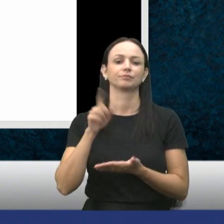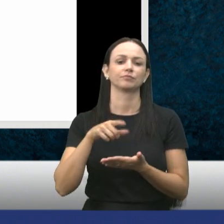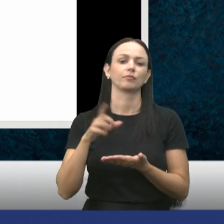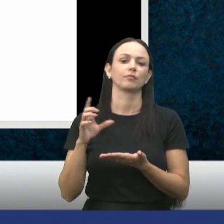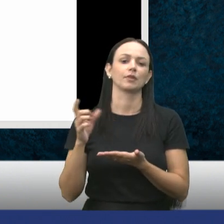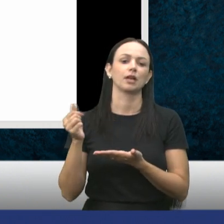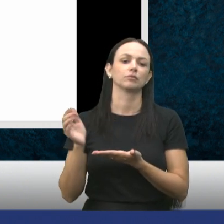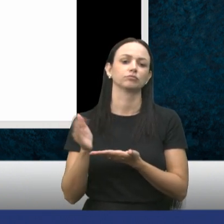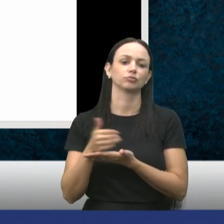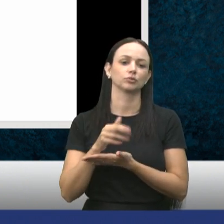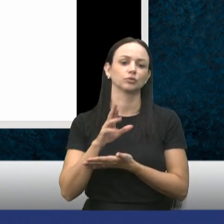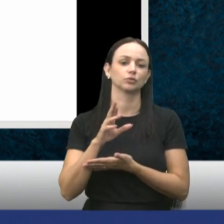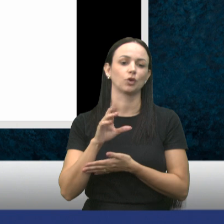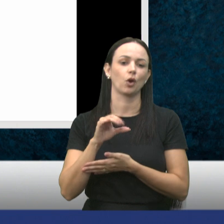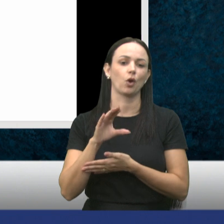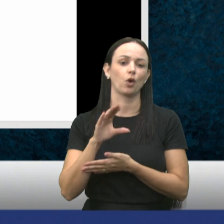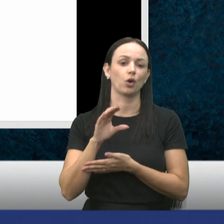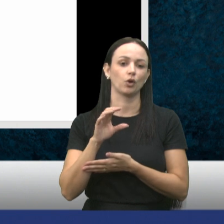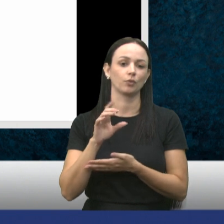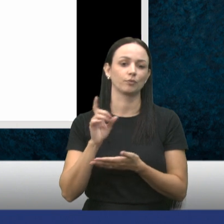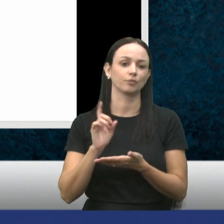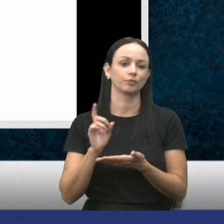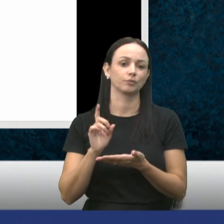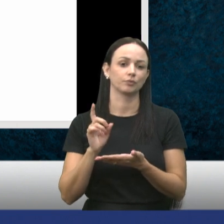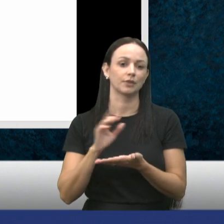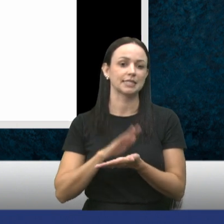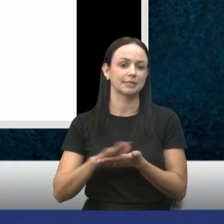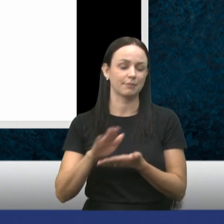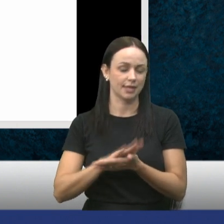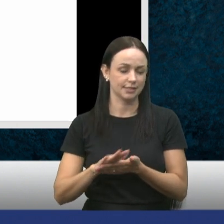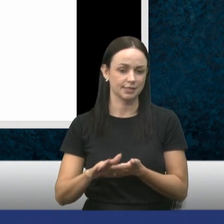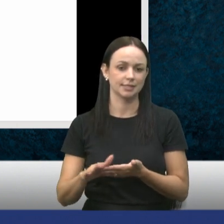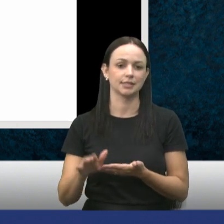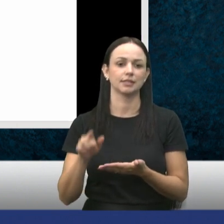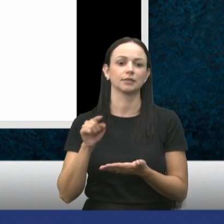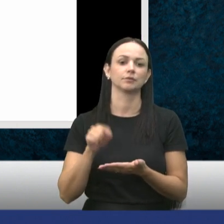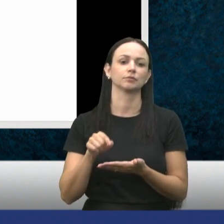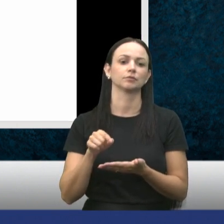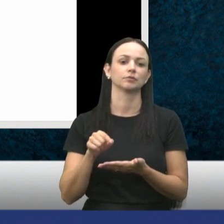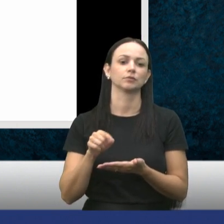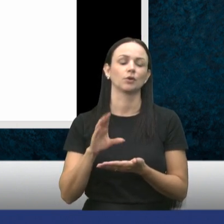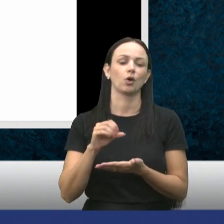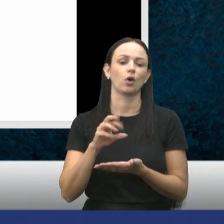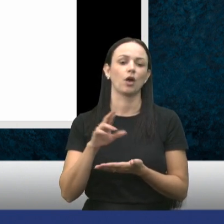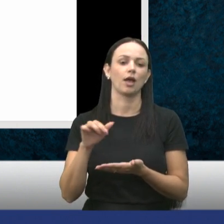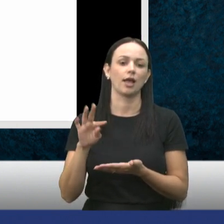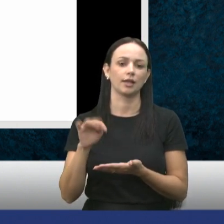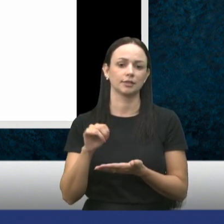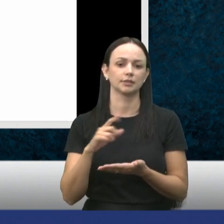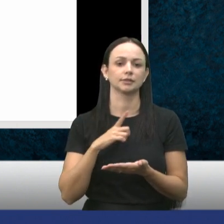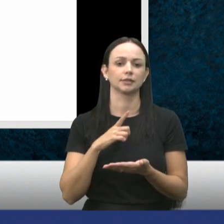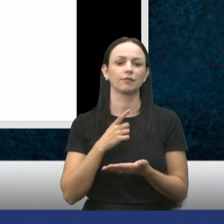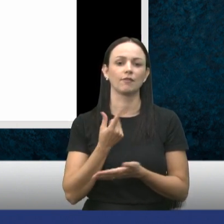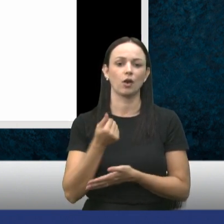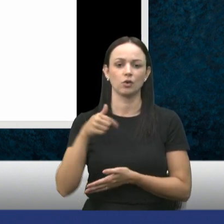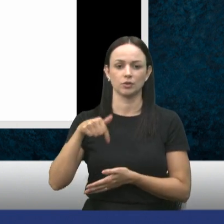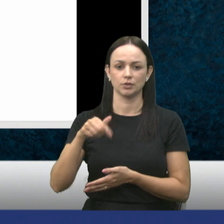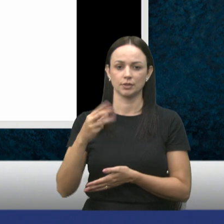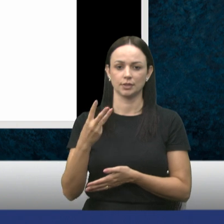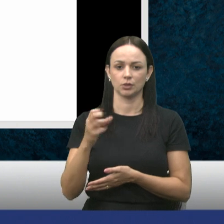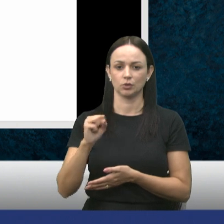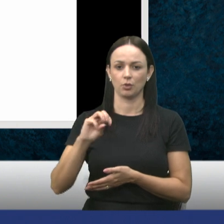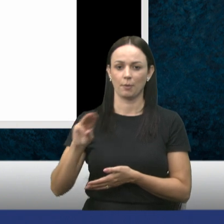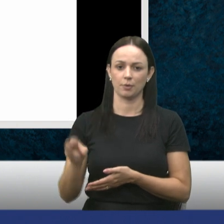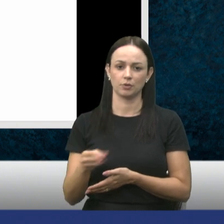corrente foi prevista... a despesa. A despesa corrente foi fixada em